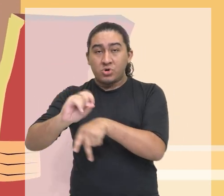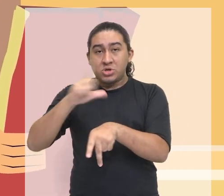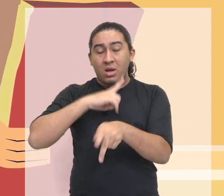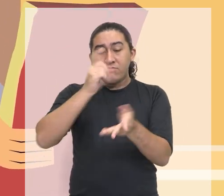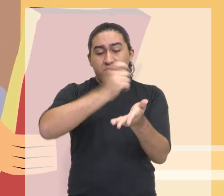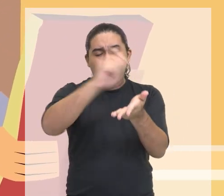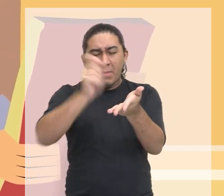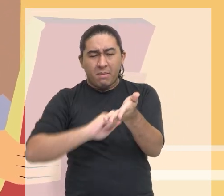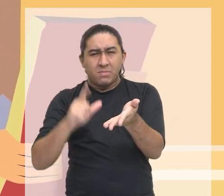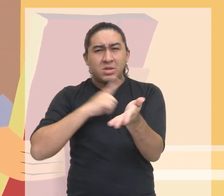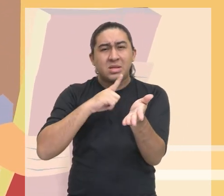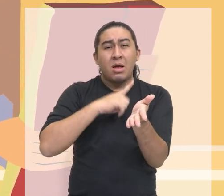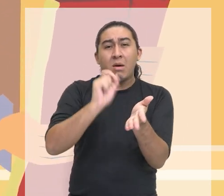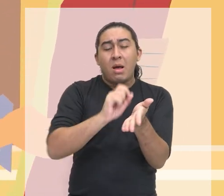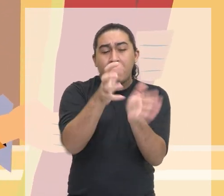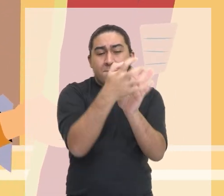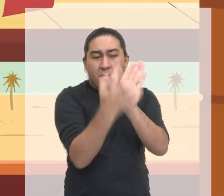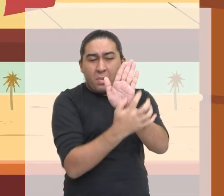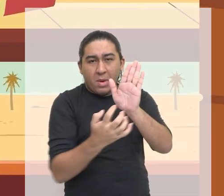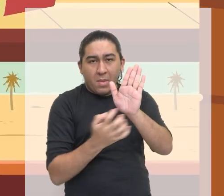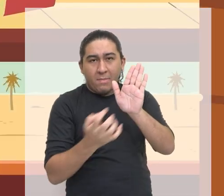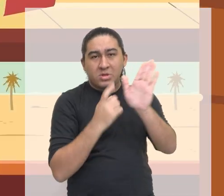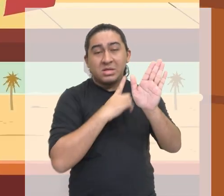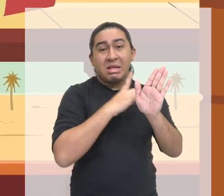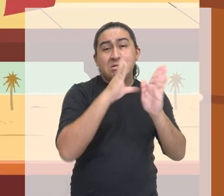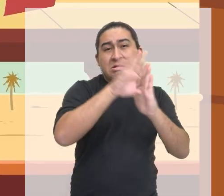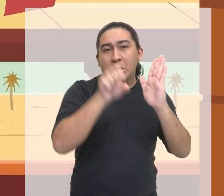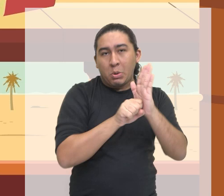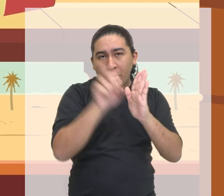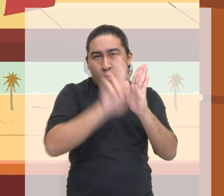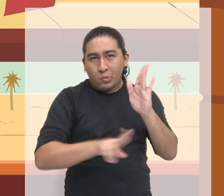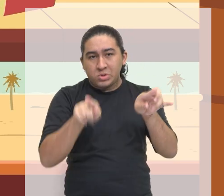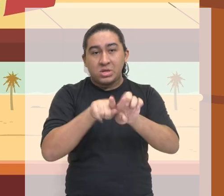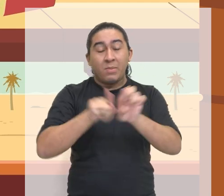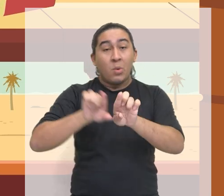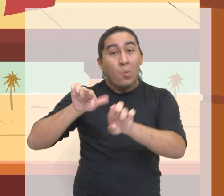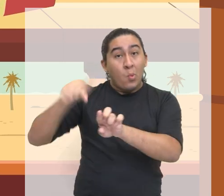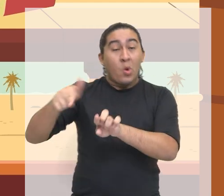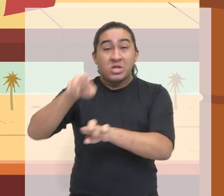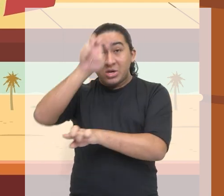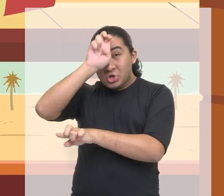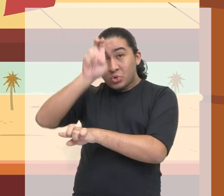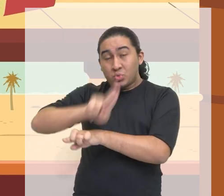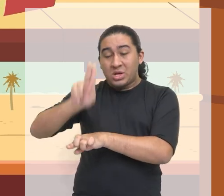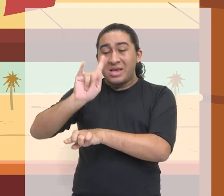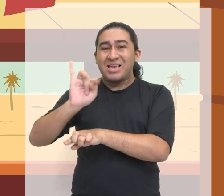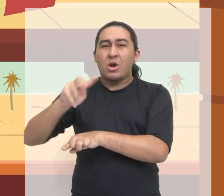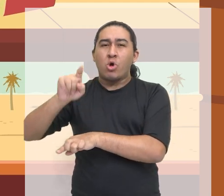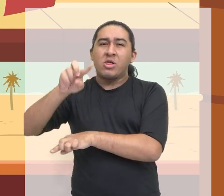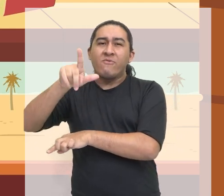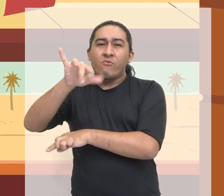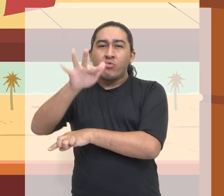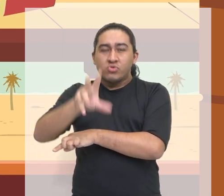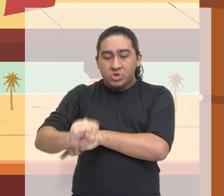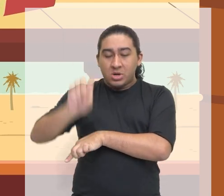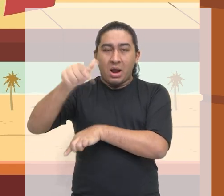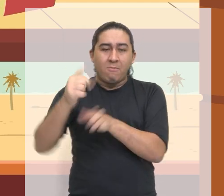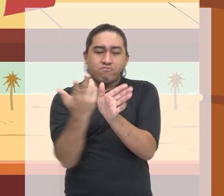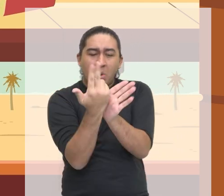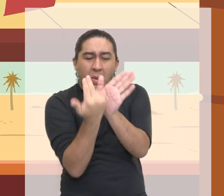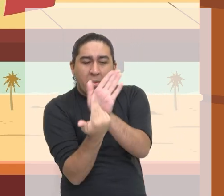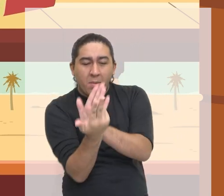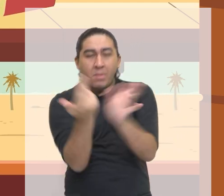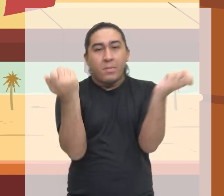escrita cuneiforme, enquanto os egípcios usaram hieróglifos. A escrita permitiu o registro e